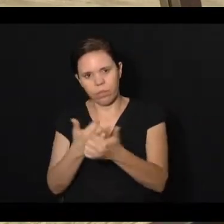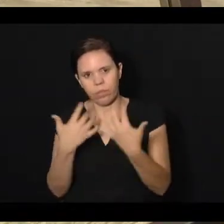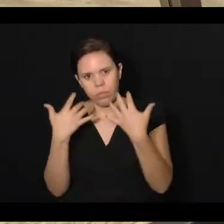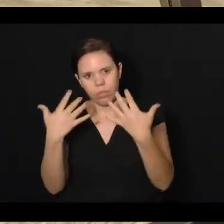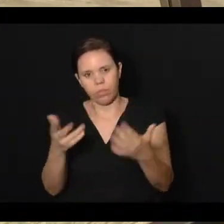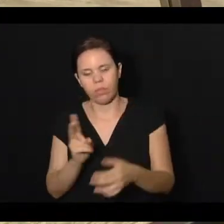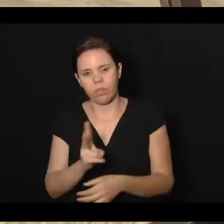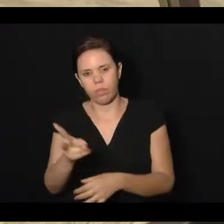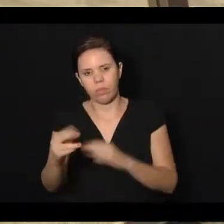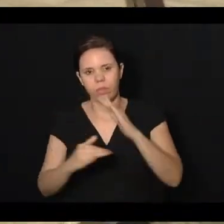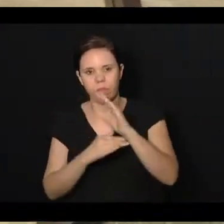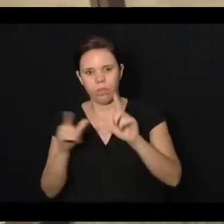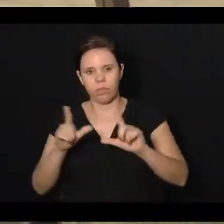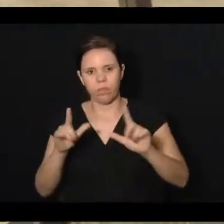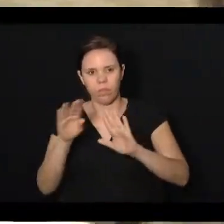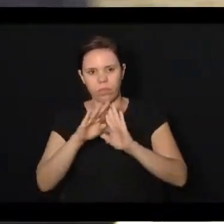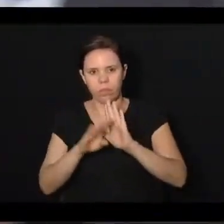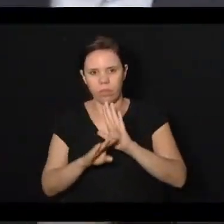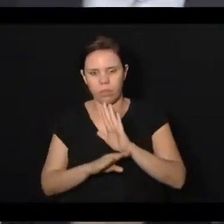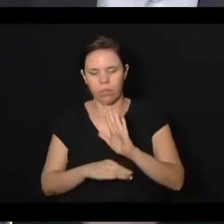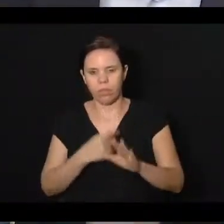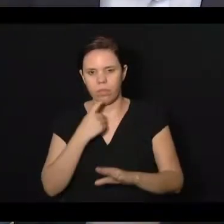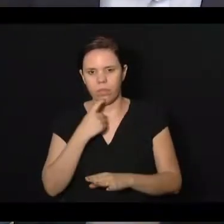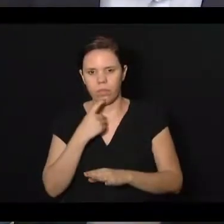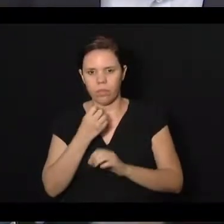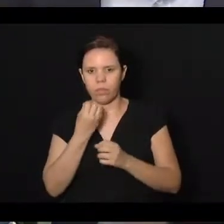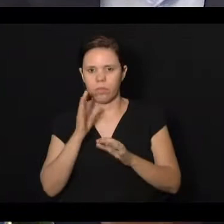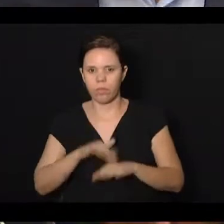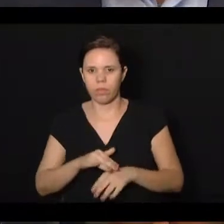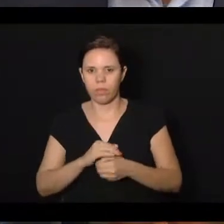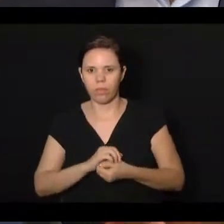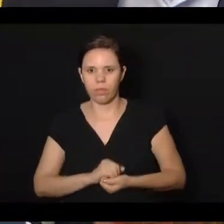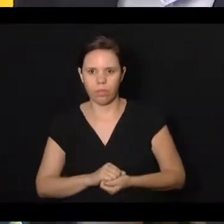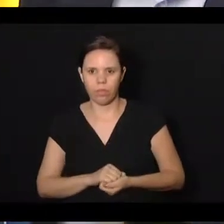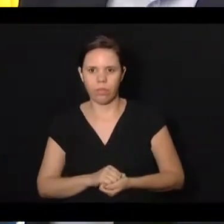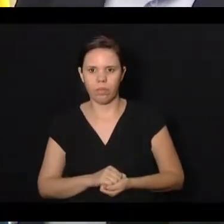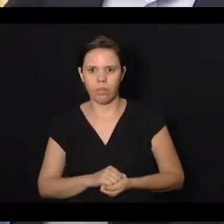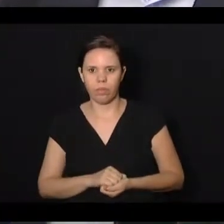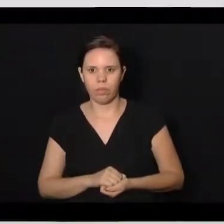assistindo à programação da tv câmara boa tarde